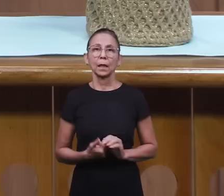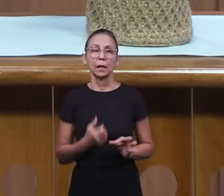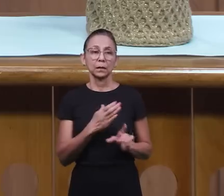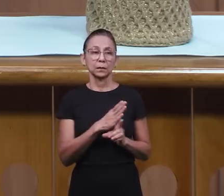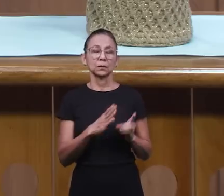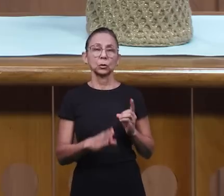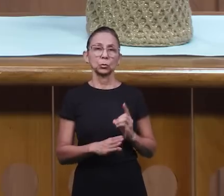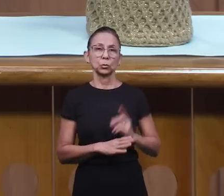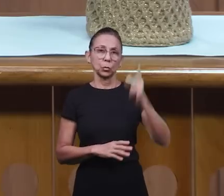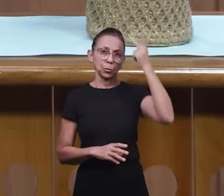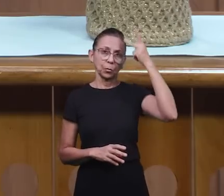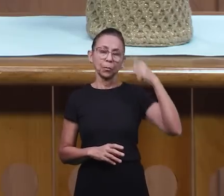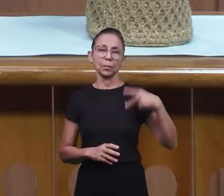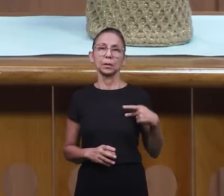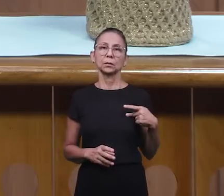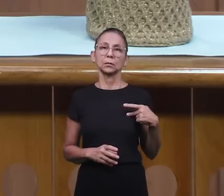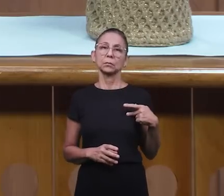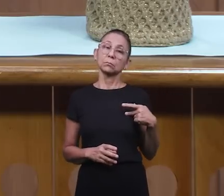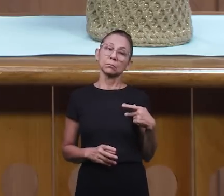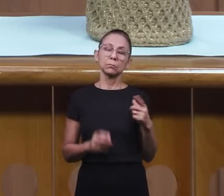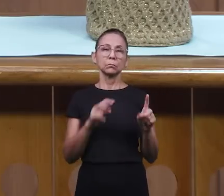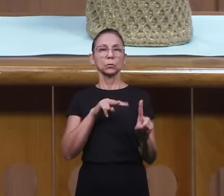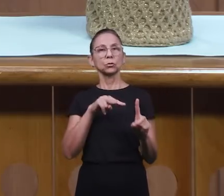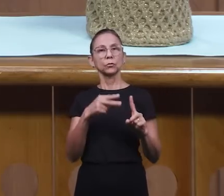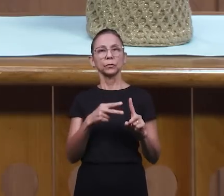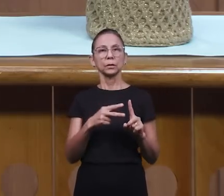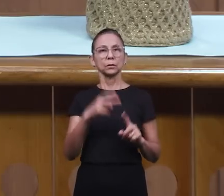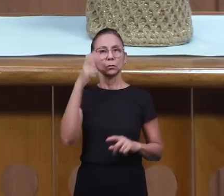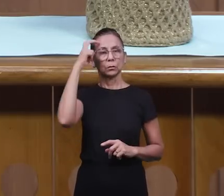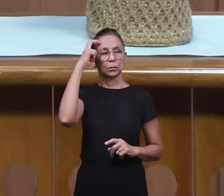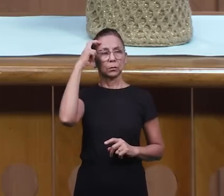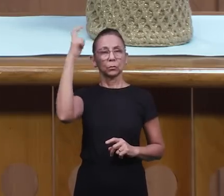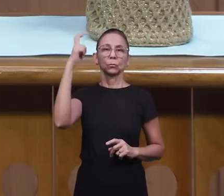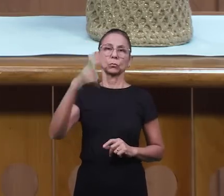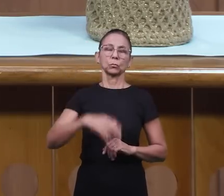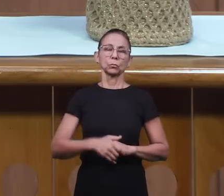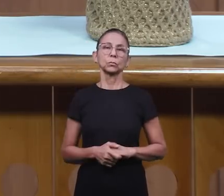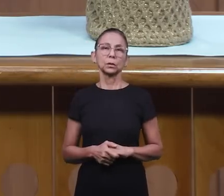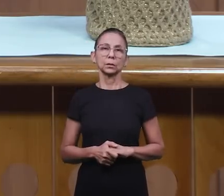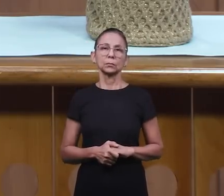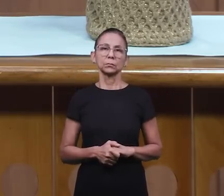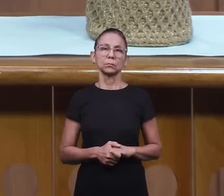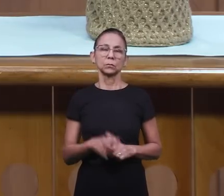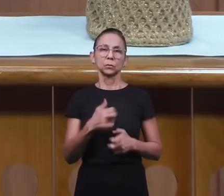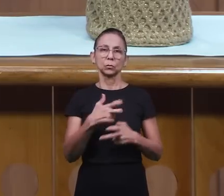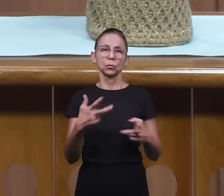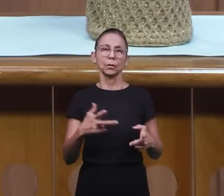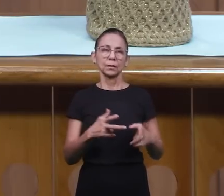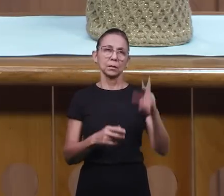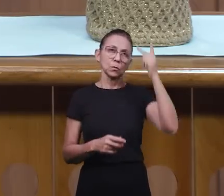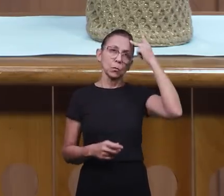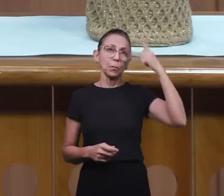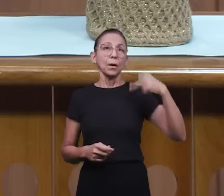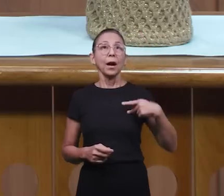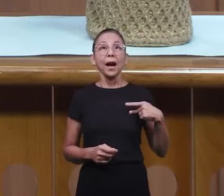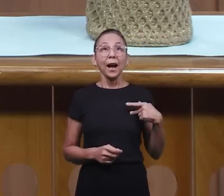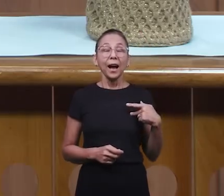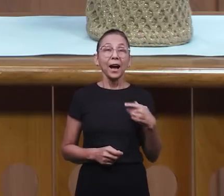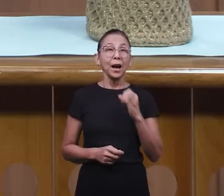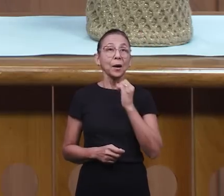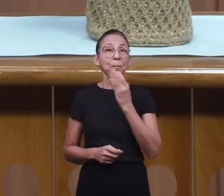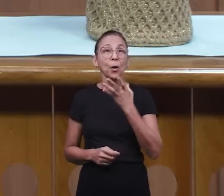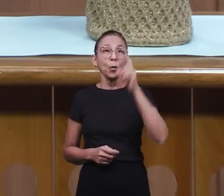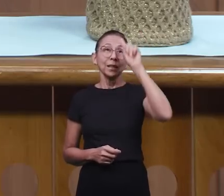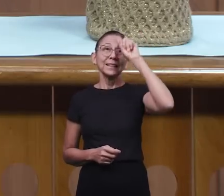que agrada ao homem, prevalece o ponto de vista, prevalece a cultura do homem, o folclore, a sabedoria humana, as